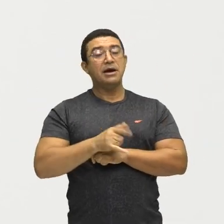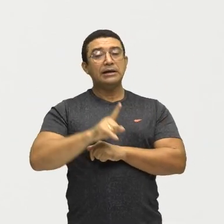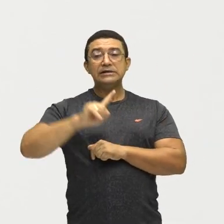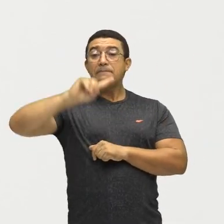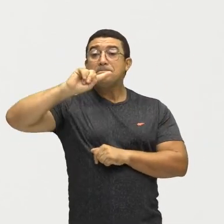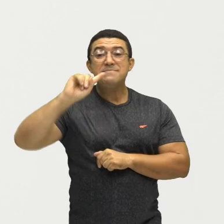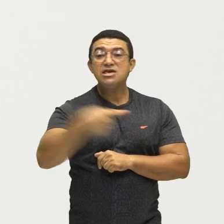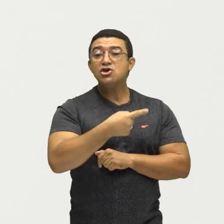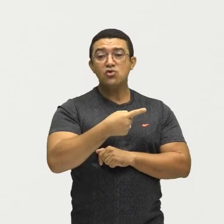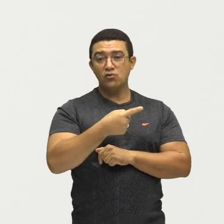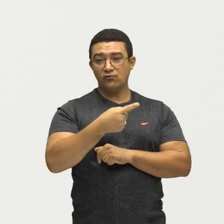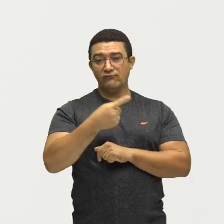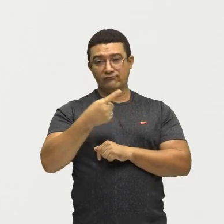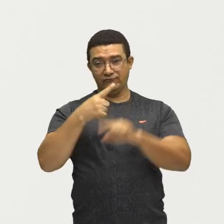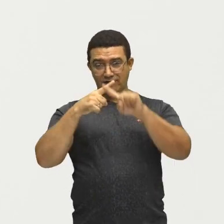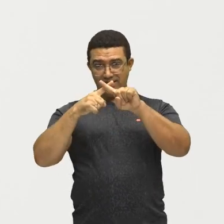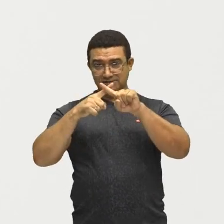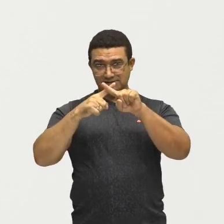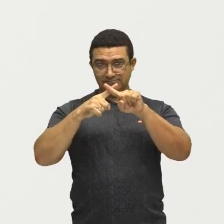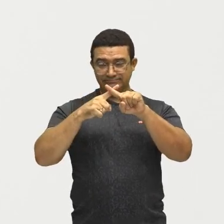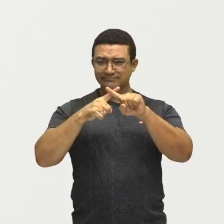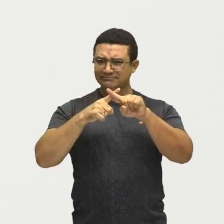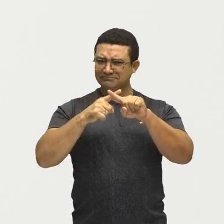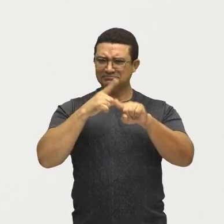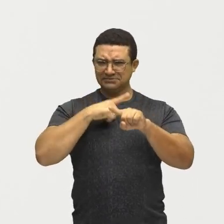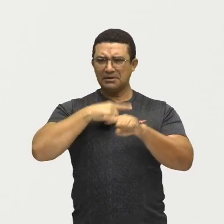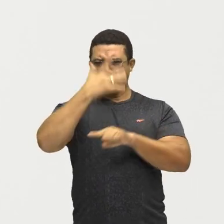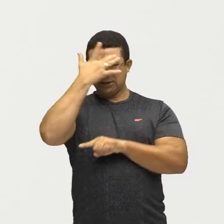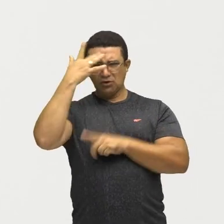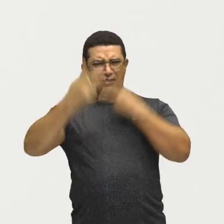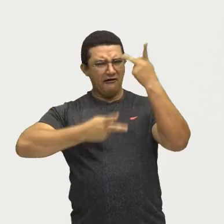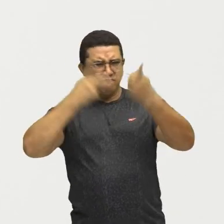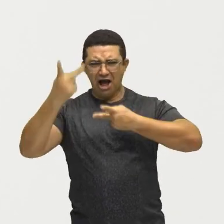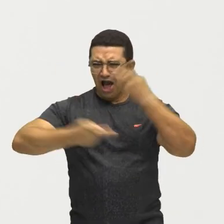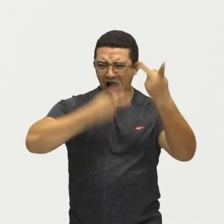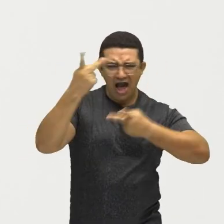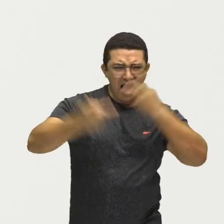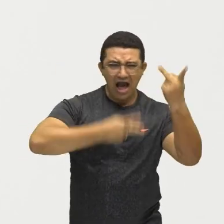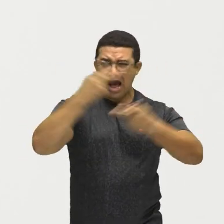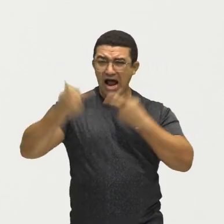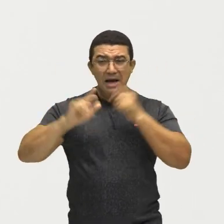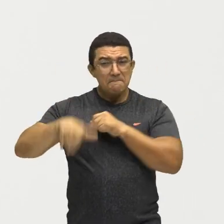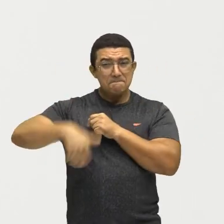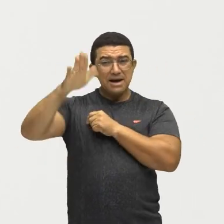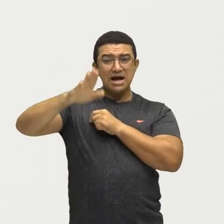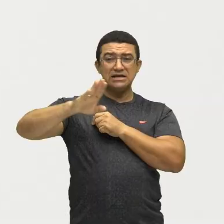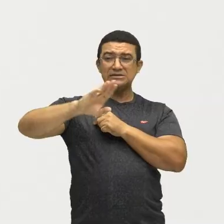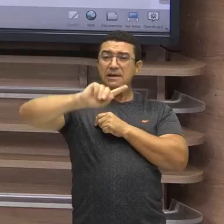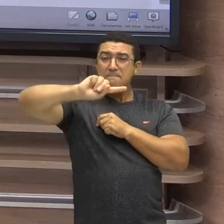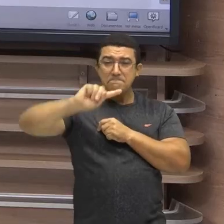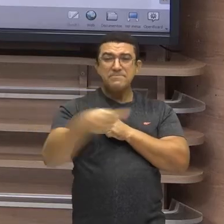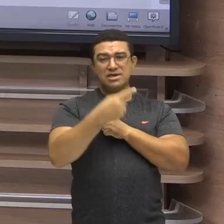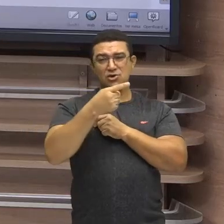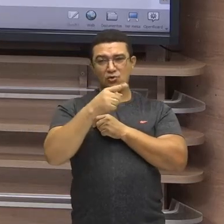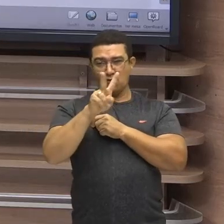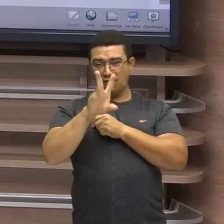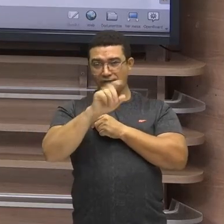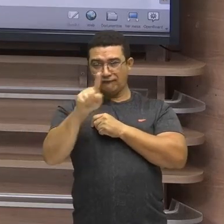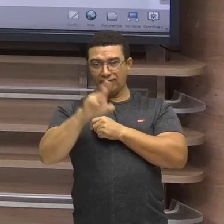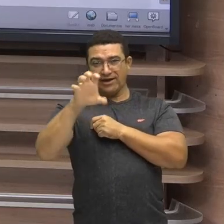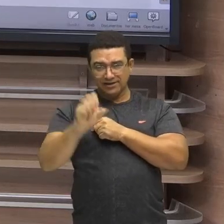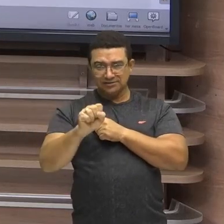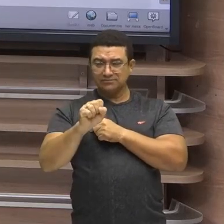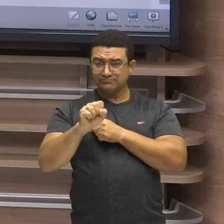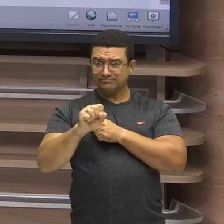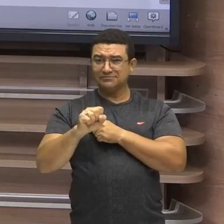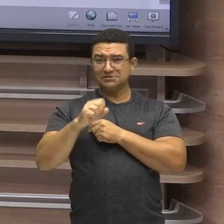1000 vezes. Será que alguém fala mesmo mais de 1000 vezes? Mas isso acontece